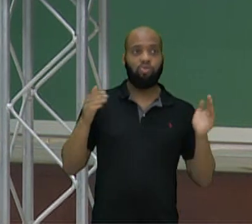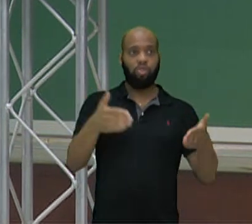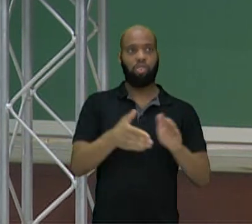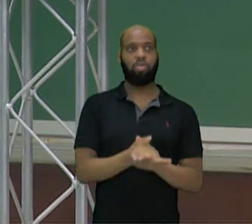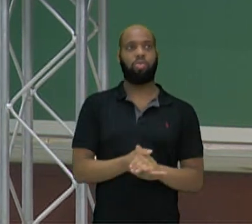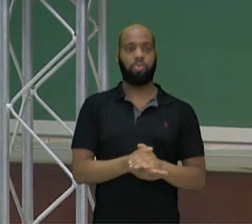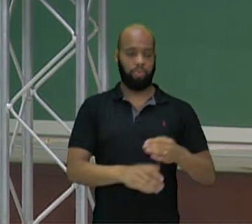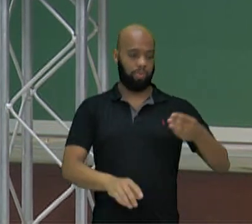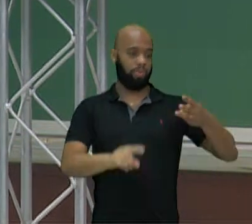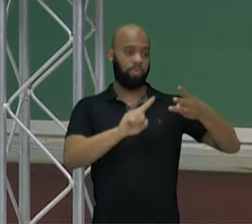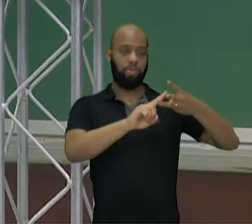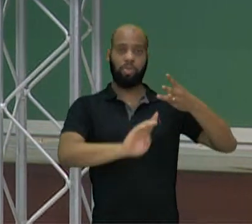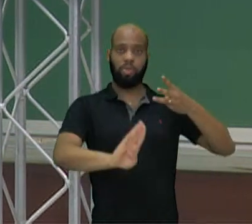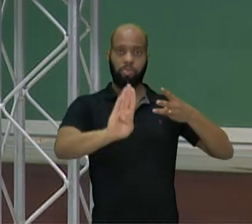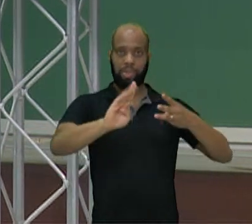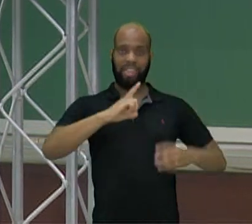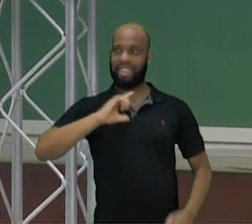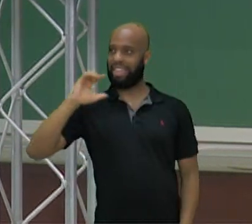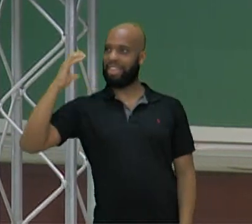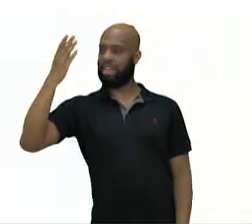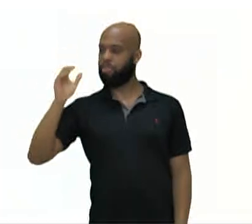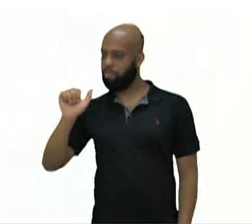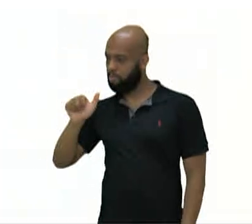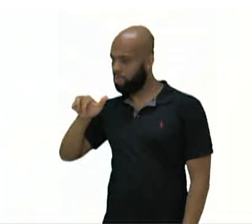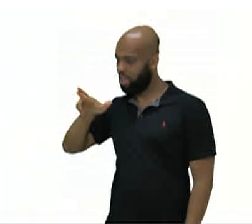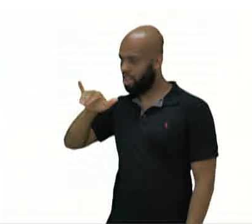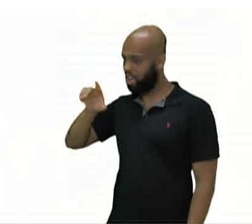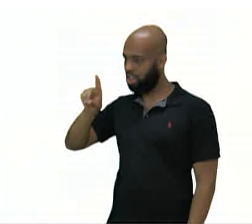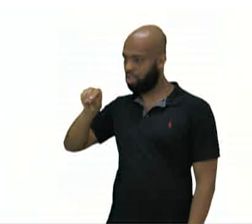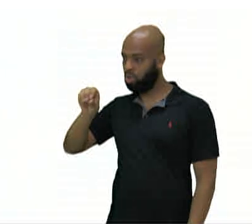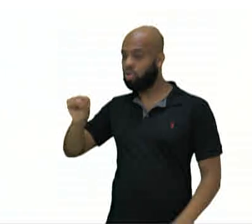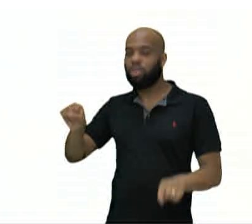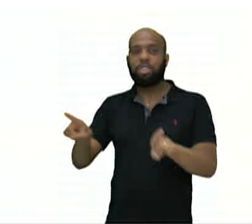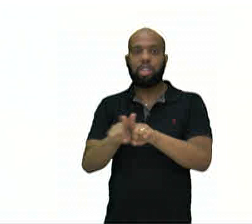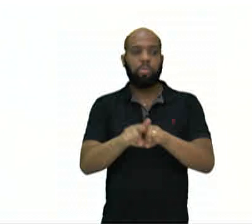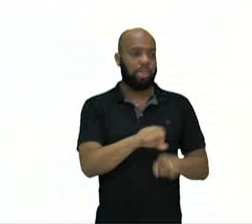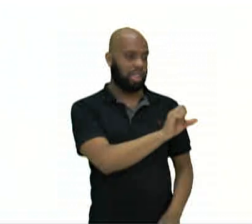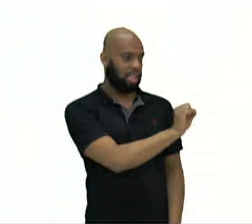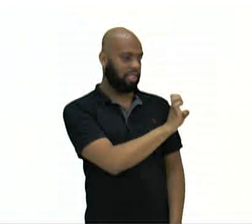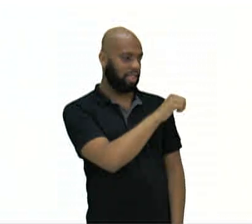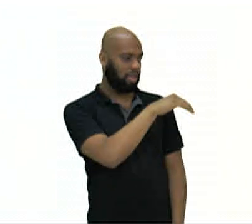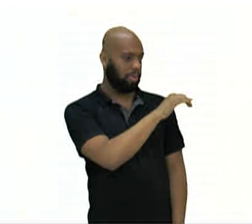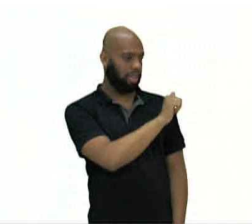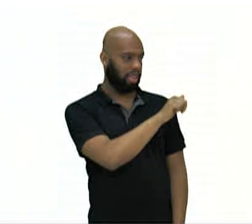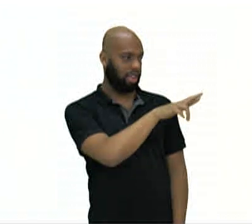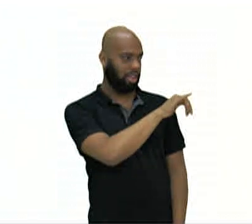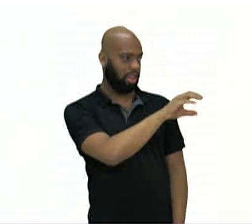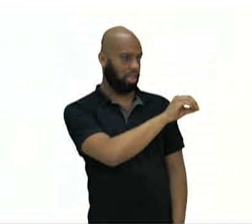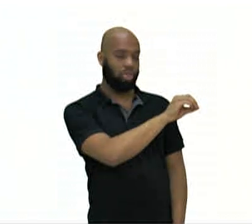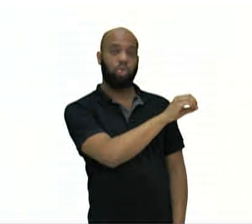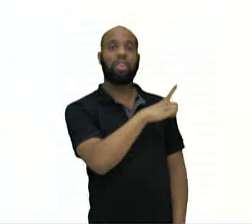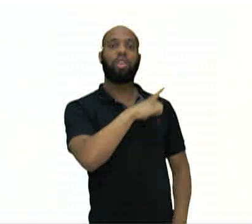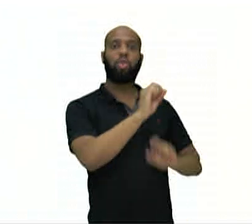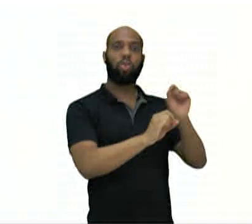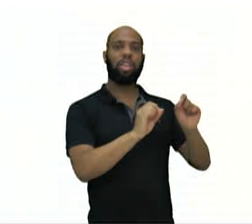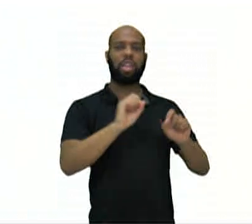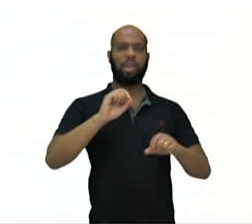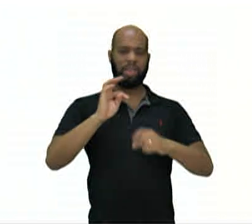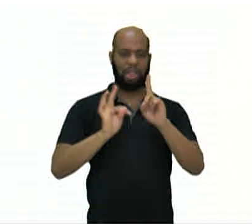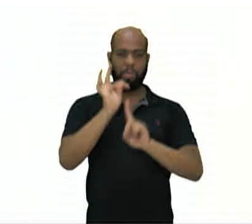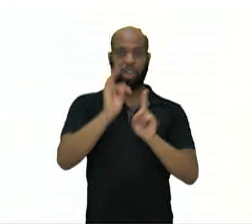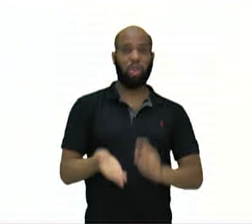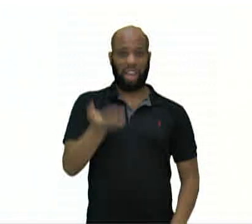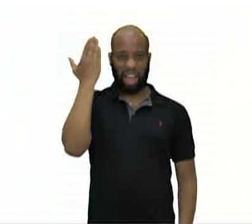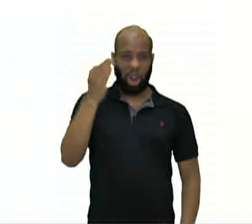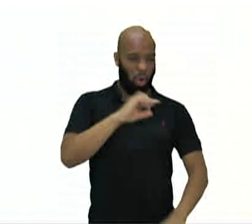B. Os climas áridos e semiáridos estão associados às elevadas temperaturas durante todo o período do dia?